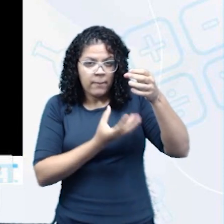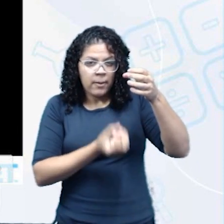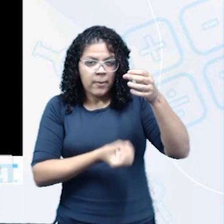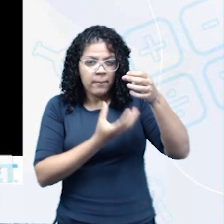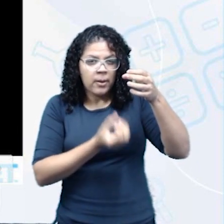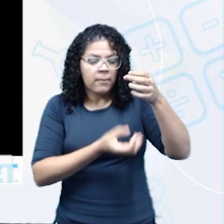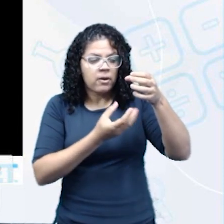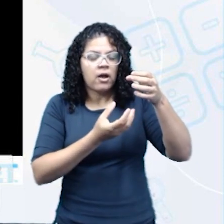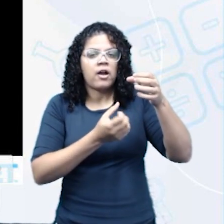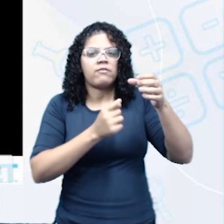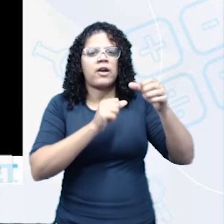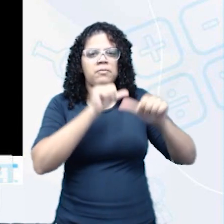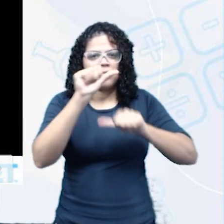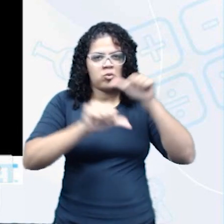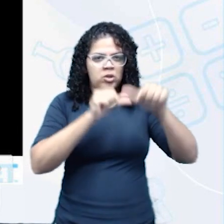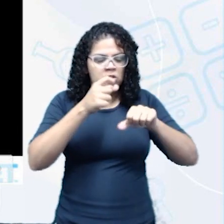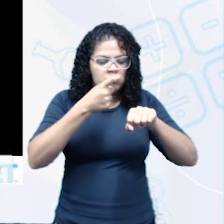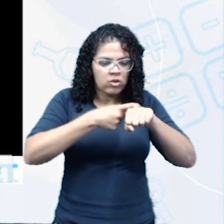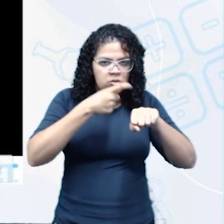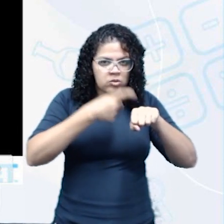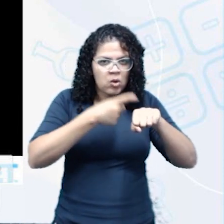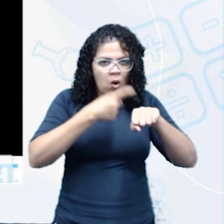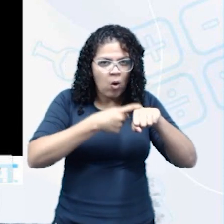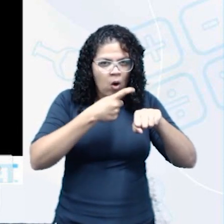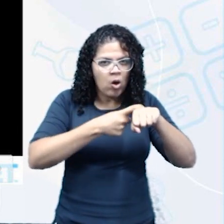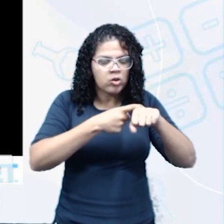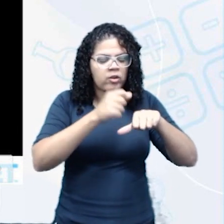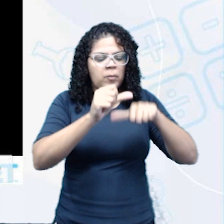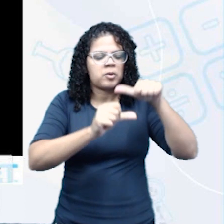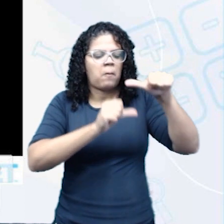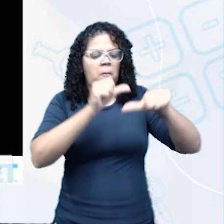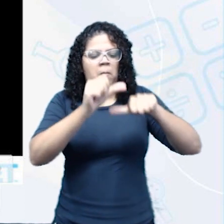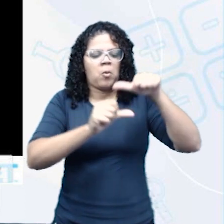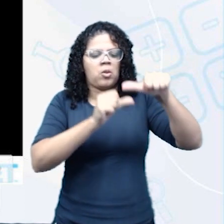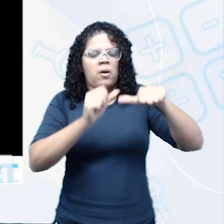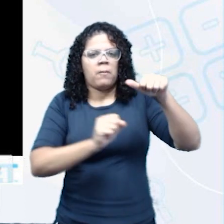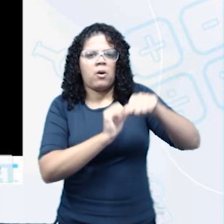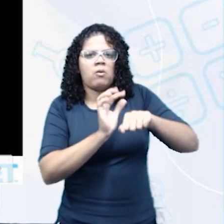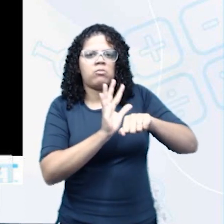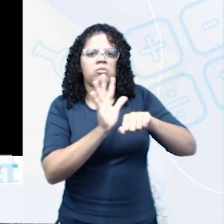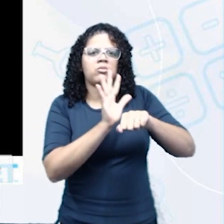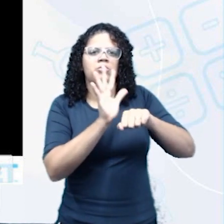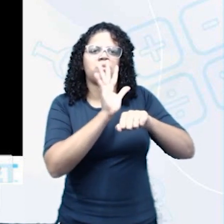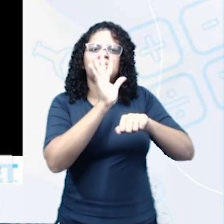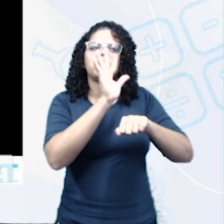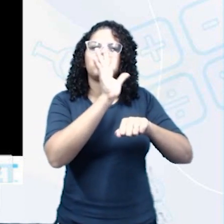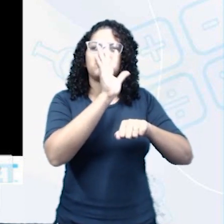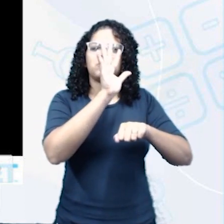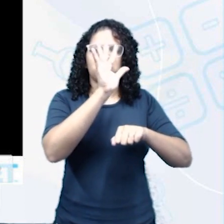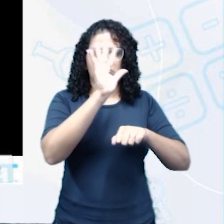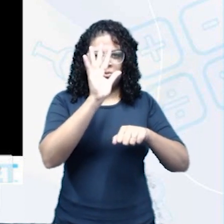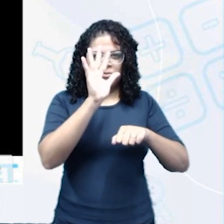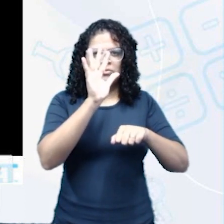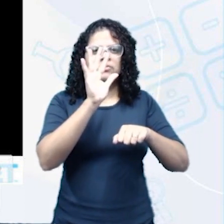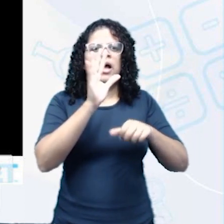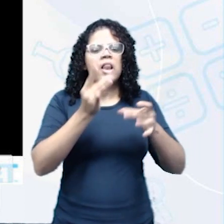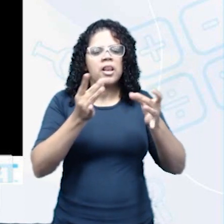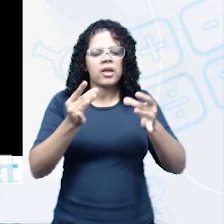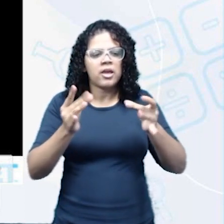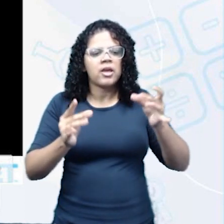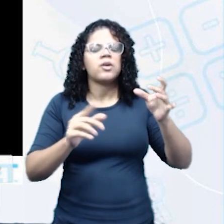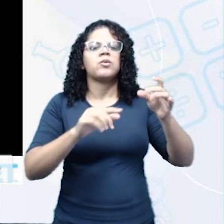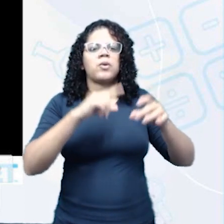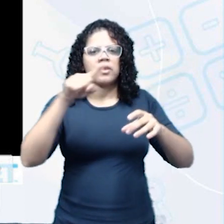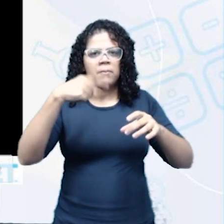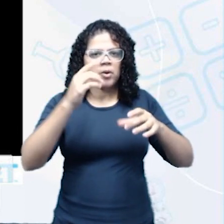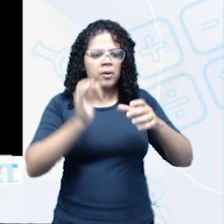sólido onde ele está, né? Vai começar a virar o estado gasoso, certo? Líquido e depois gasoso. No